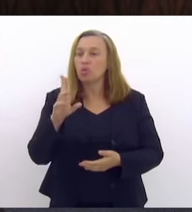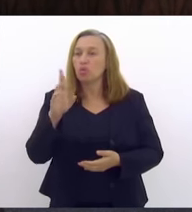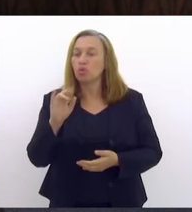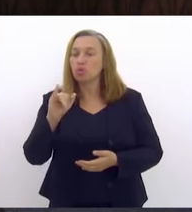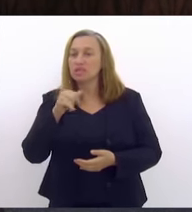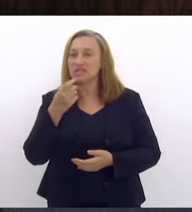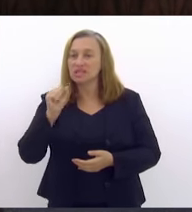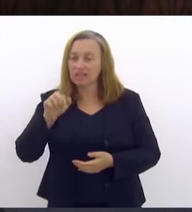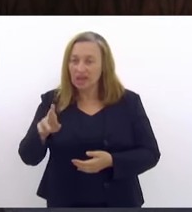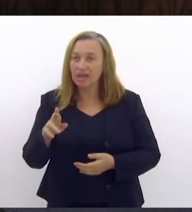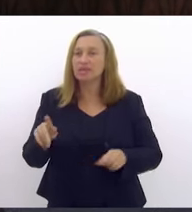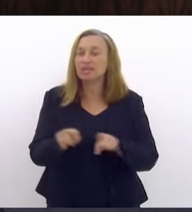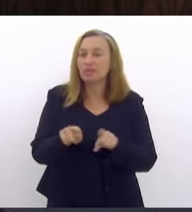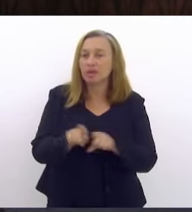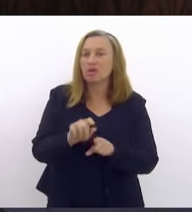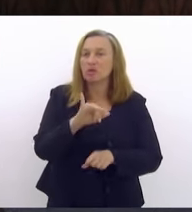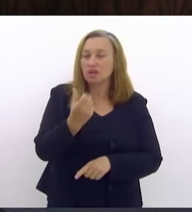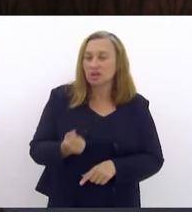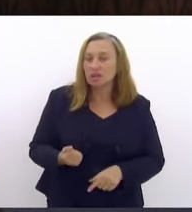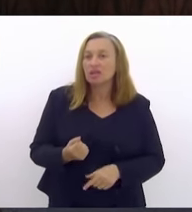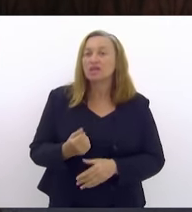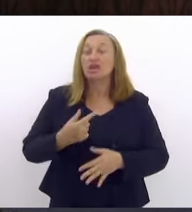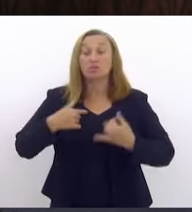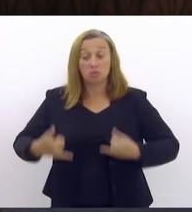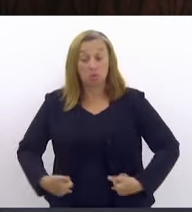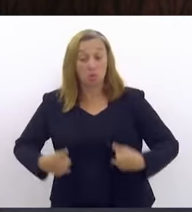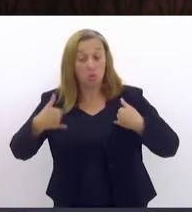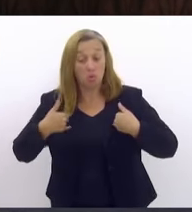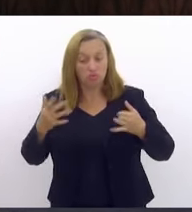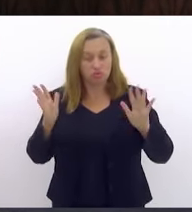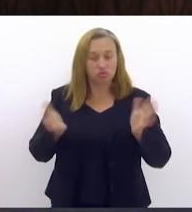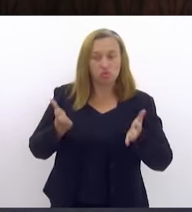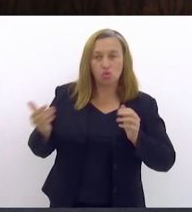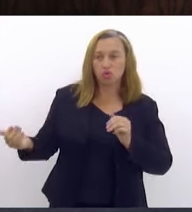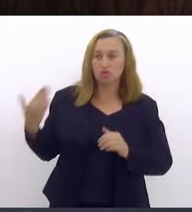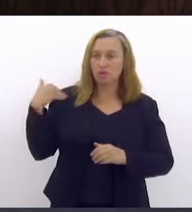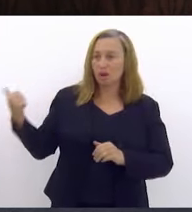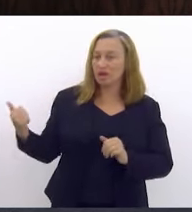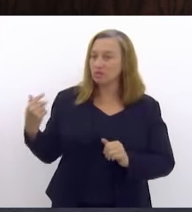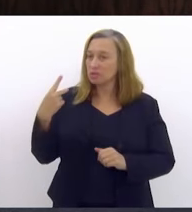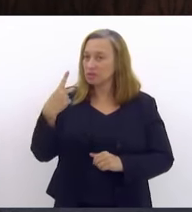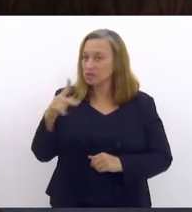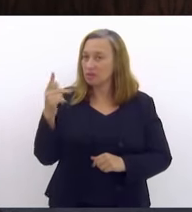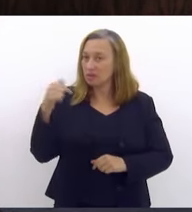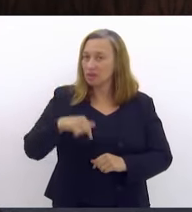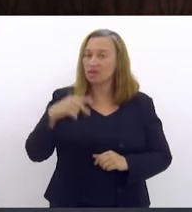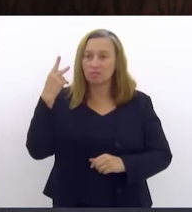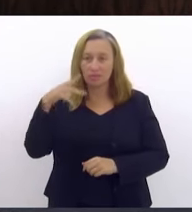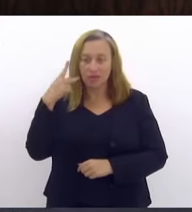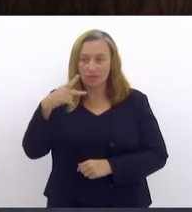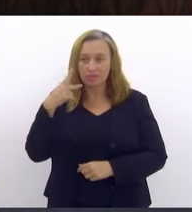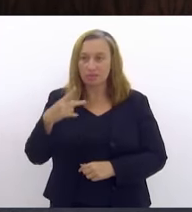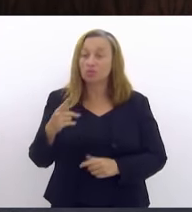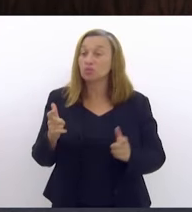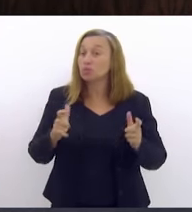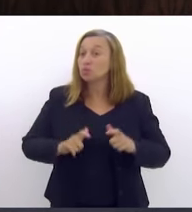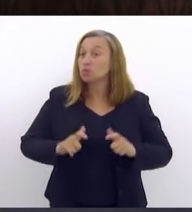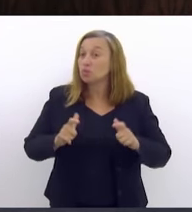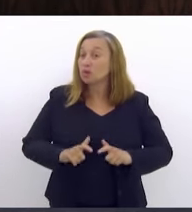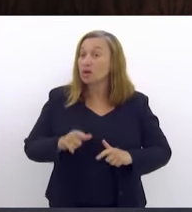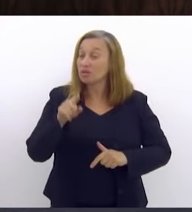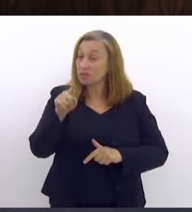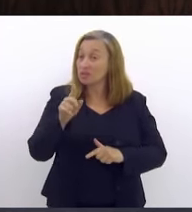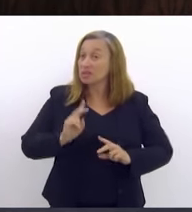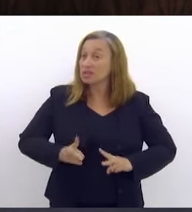pessoa muito honrada, meu amigo. Então, eu me sinto muito orgulhoso de hoje estar ao seu lado, aqui no Parlamento, um local que você